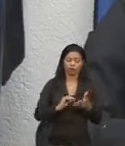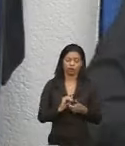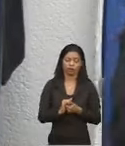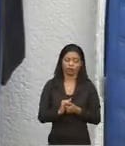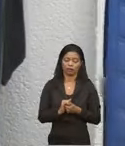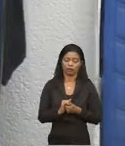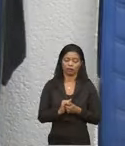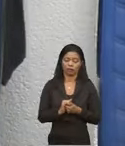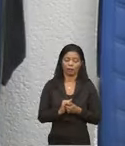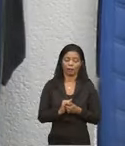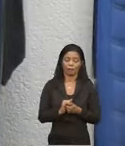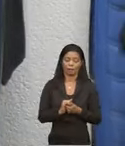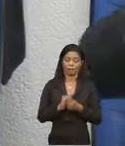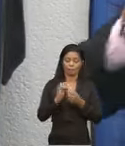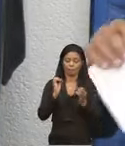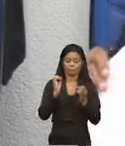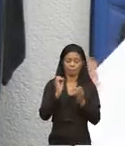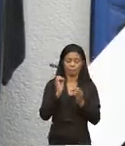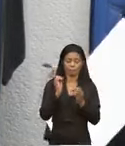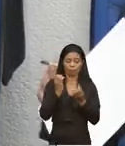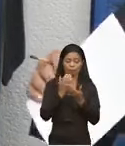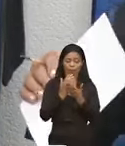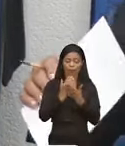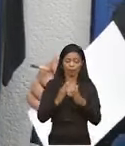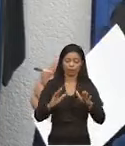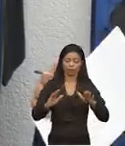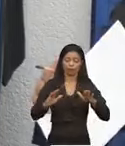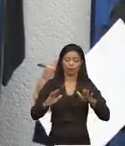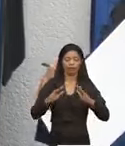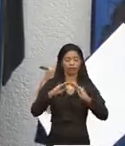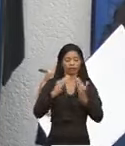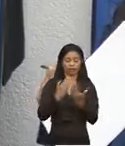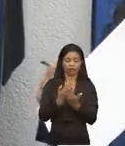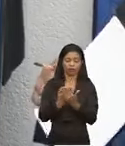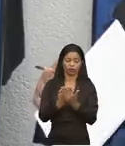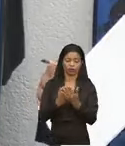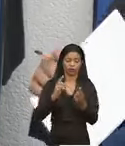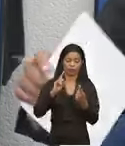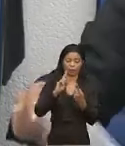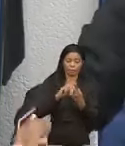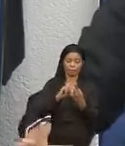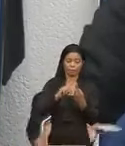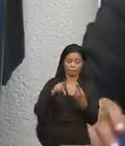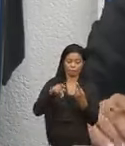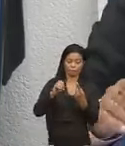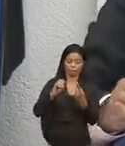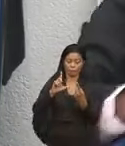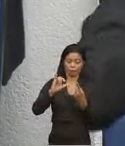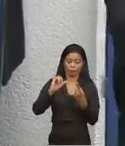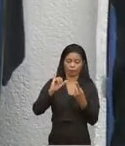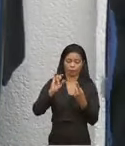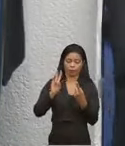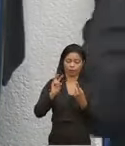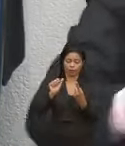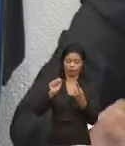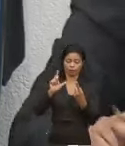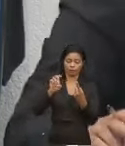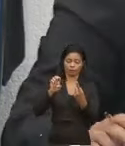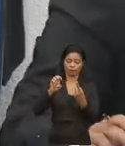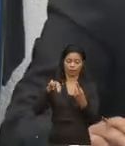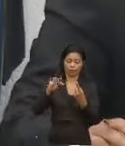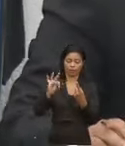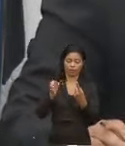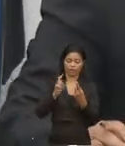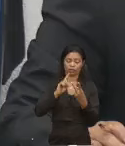para terminar o Mascarenhas, o Polivalente, o Luiz Eduardo Magalhães. Então, o seu pedido, e eu sei que o senhor tem